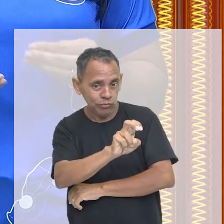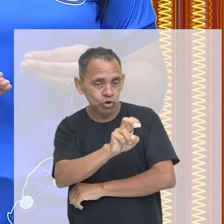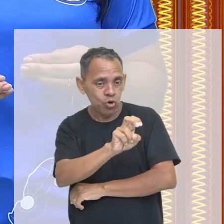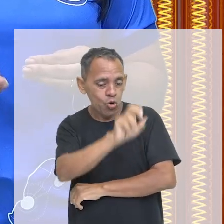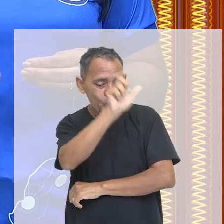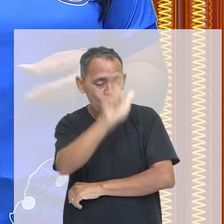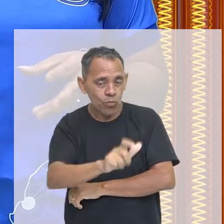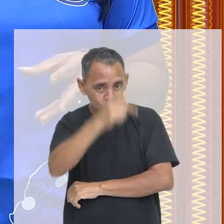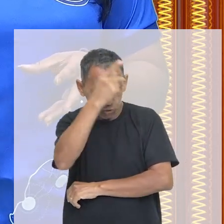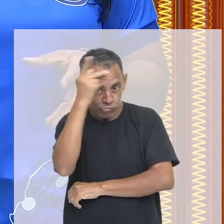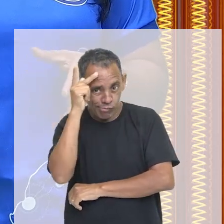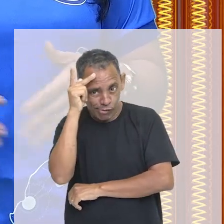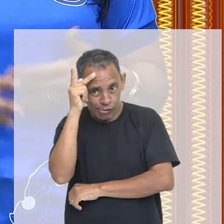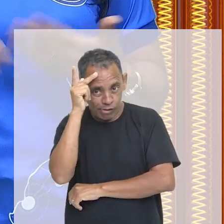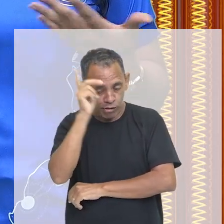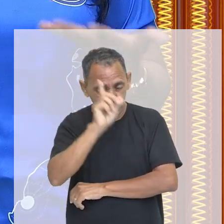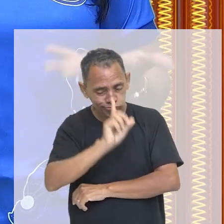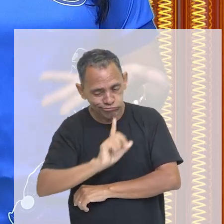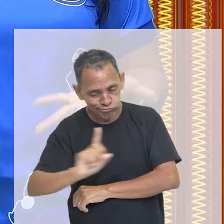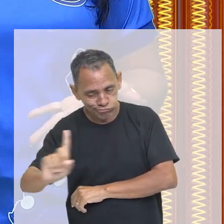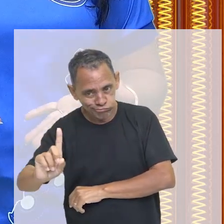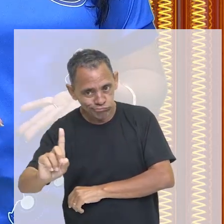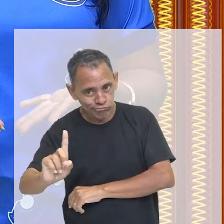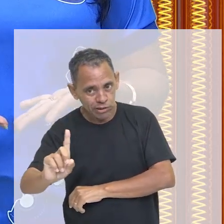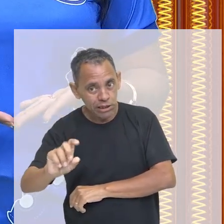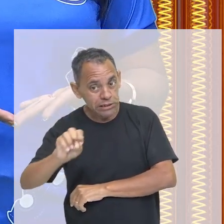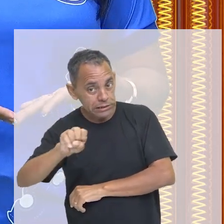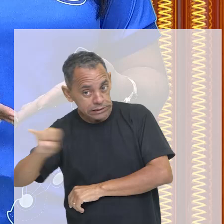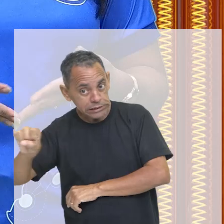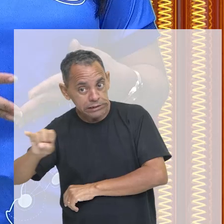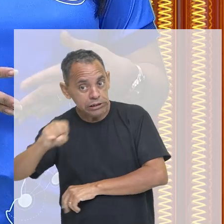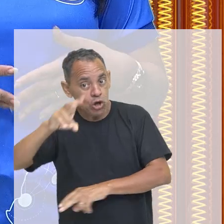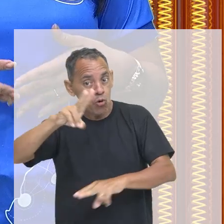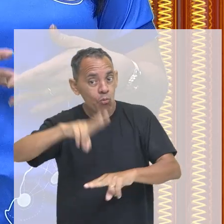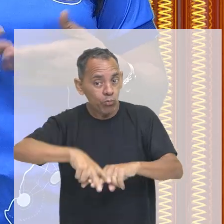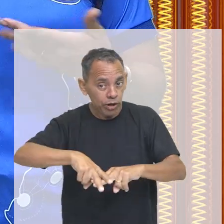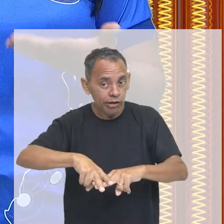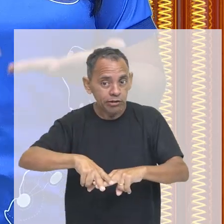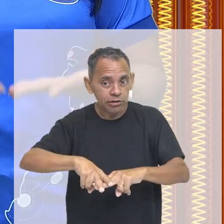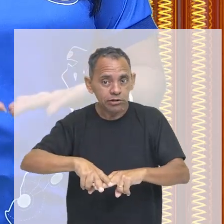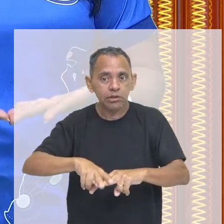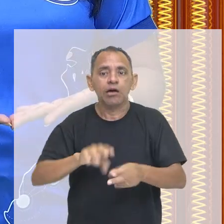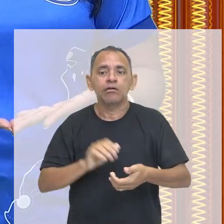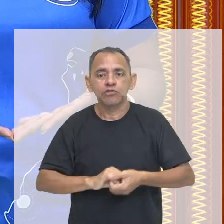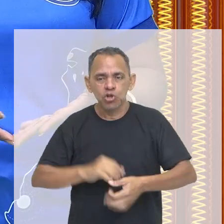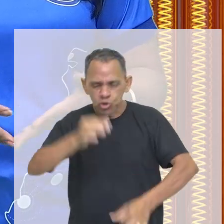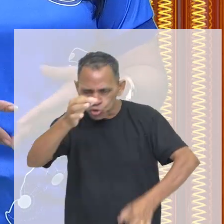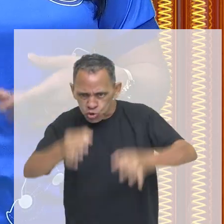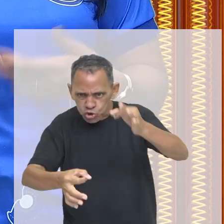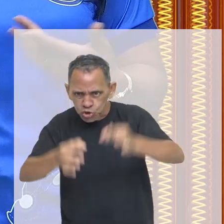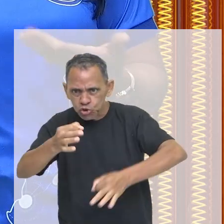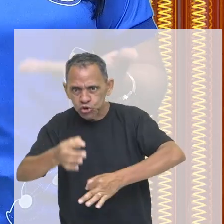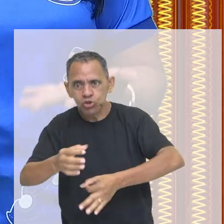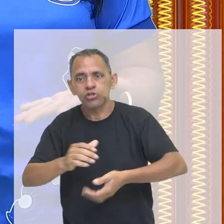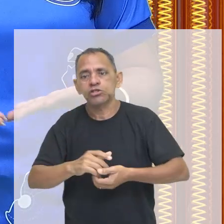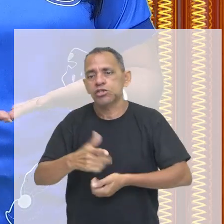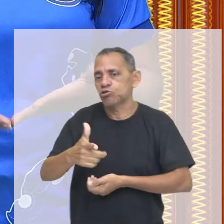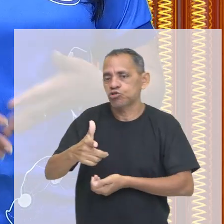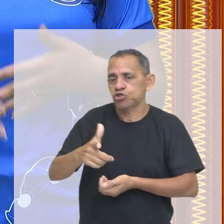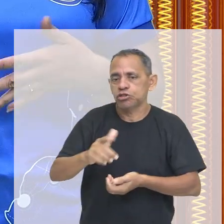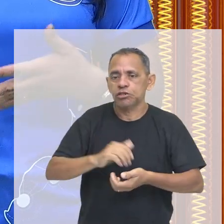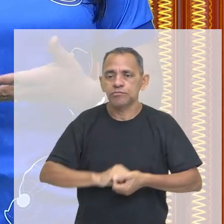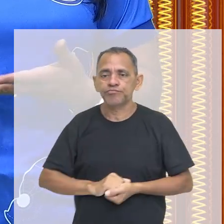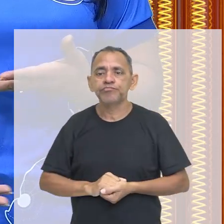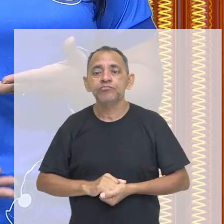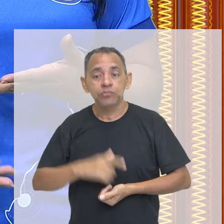que caracteriza o habeas corpus? Se de repente uma pessoa fosse presa ilegalmente ou